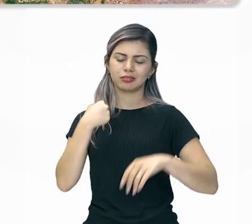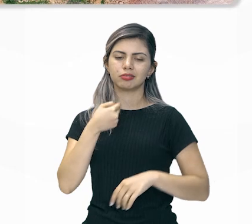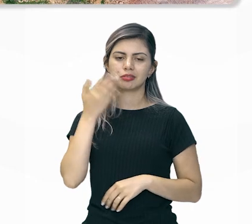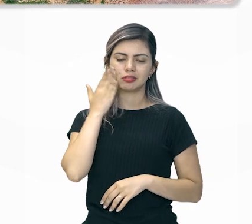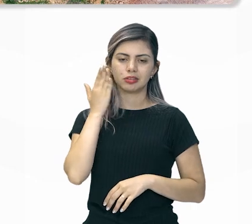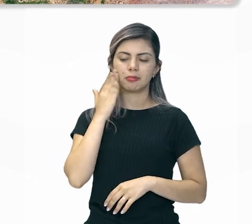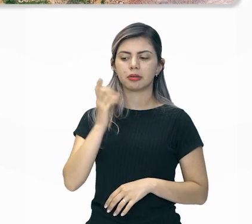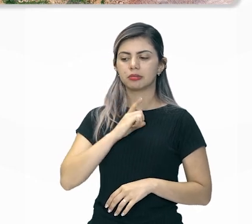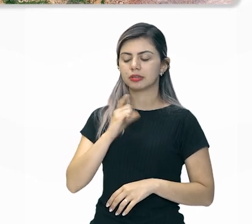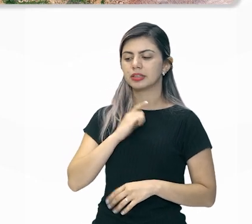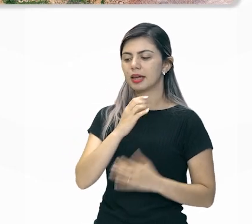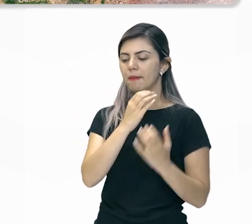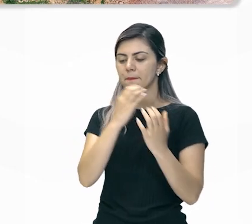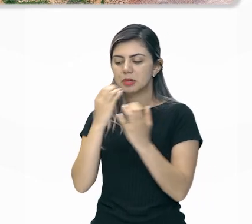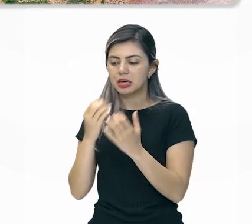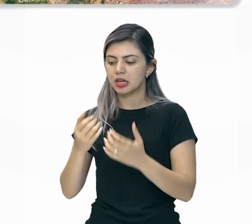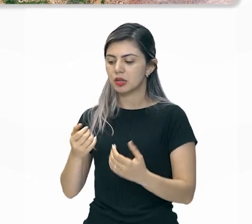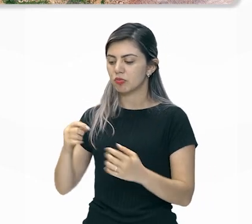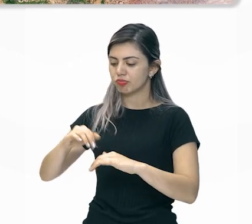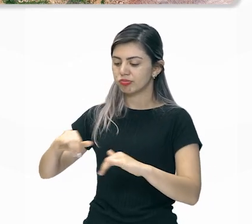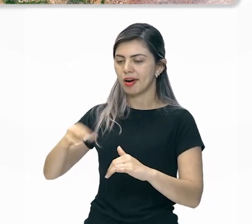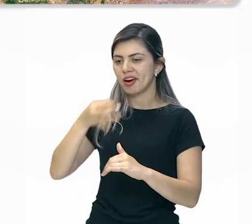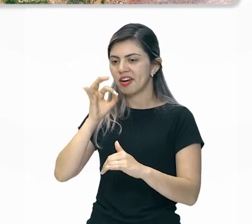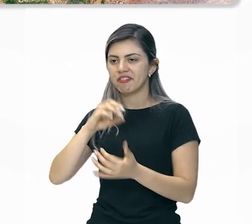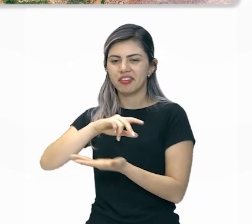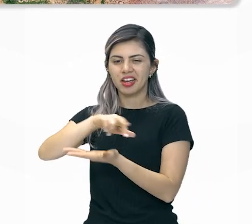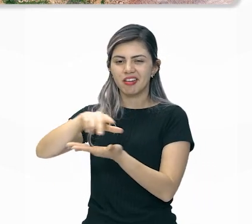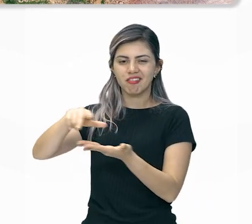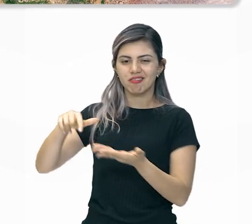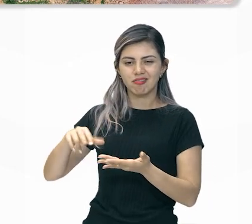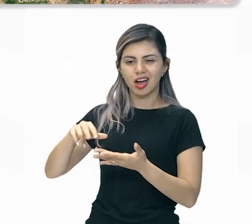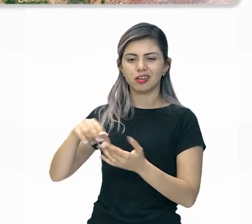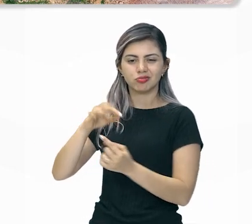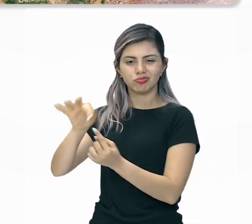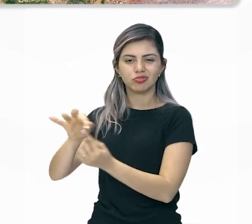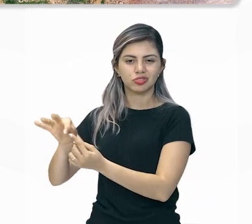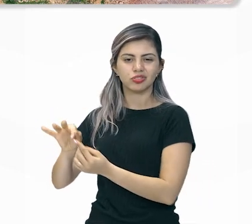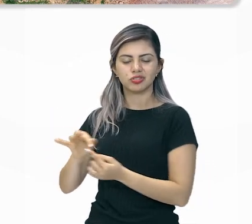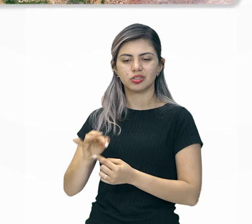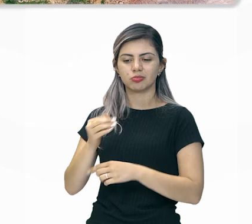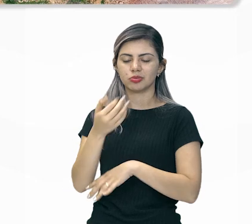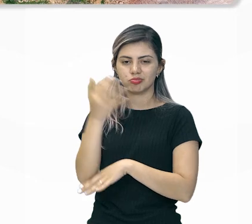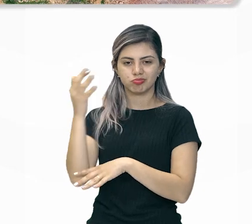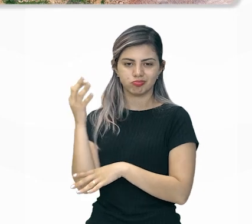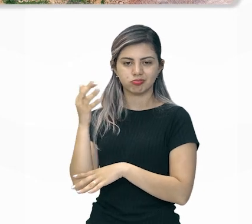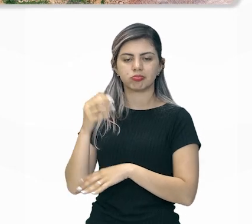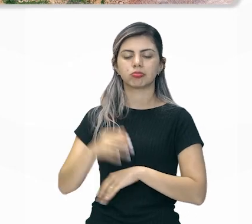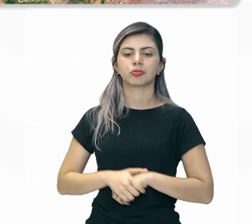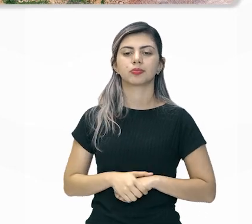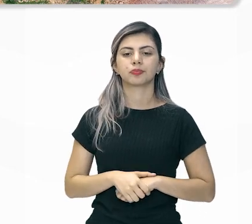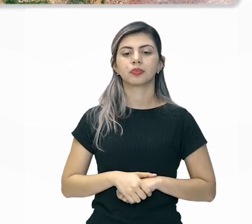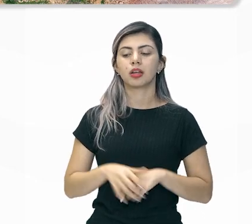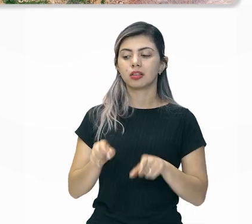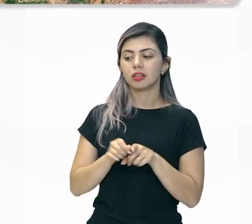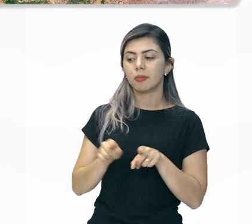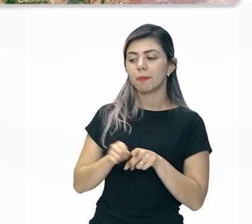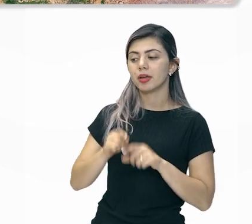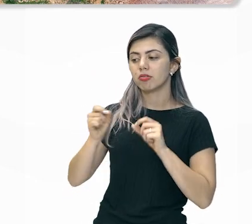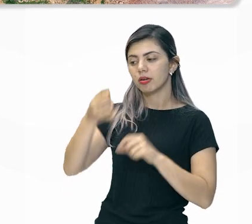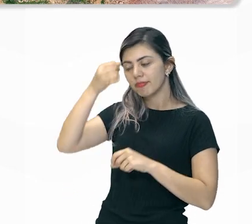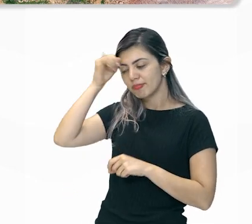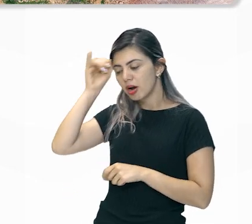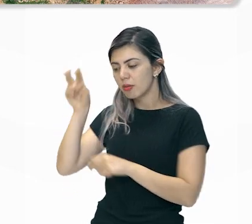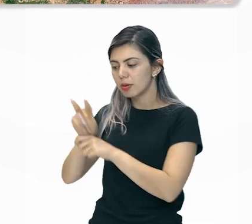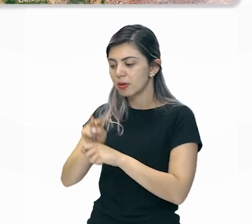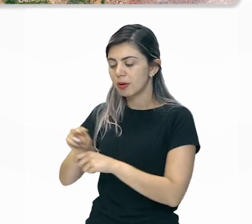de soja, de milho, de algodão, de café, a criação de gado, né? A carne de boi ela é muito importante para a